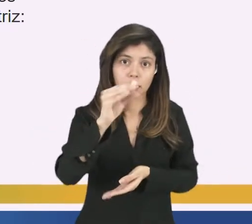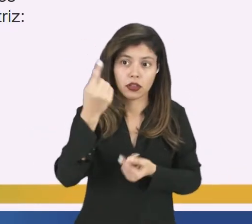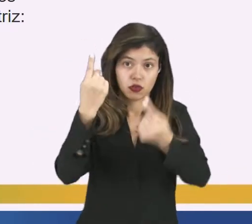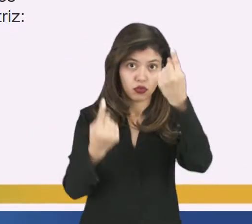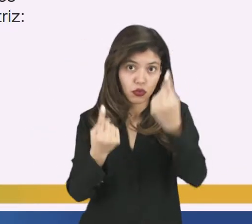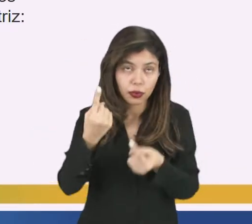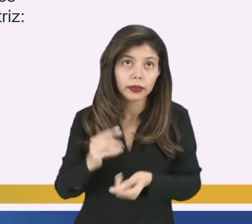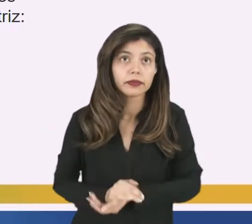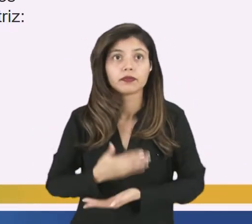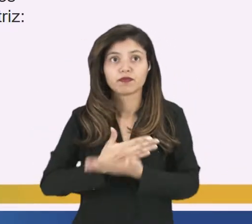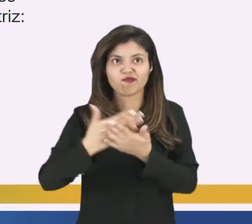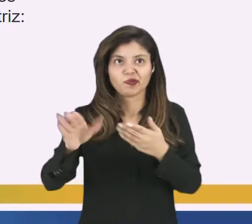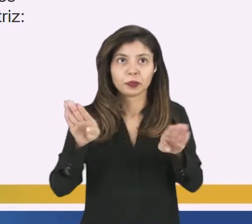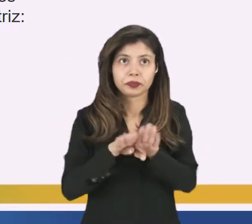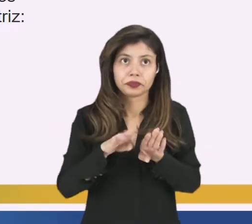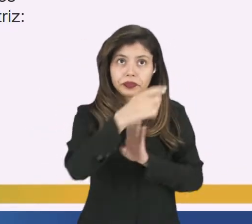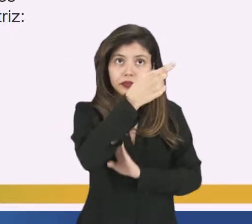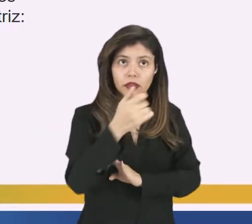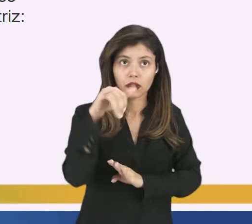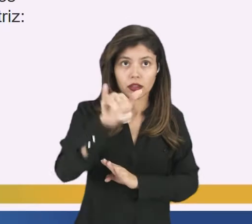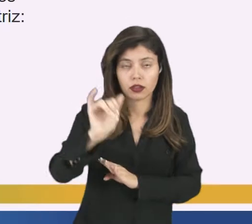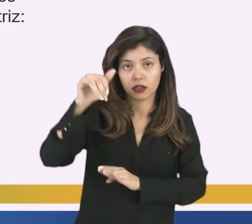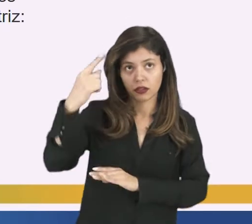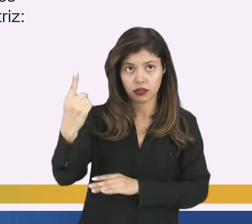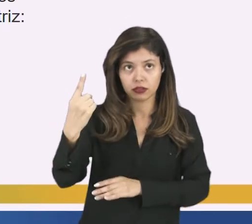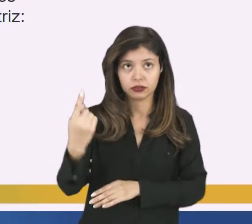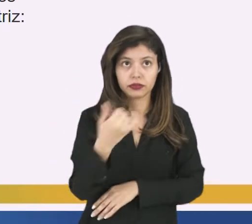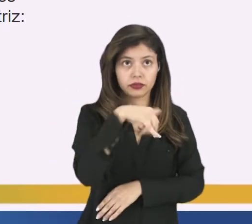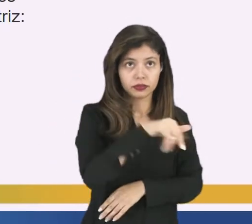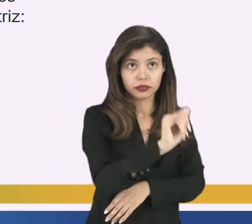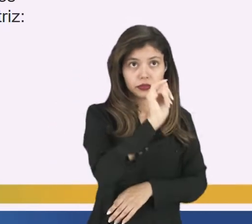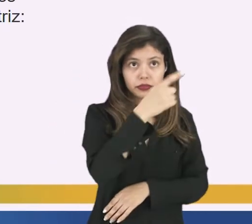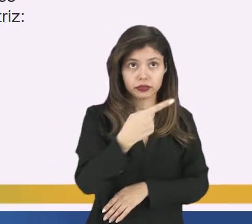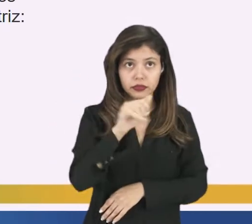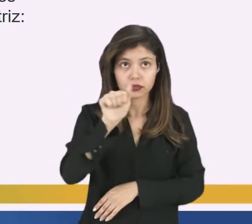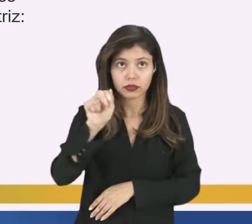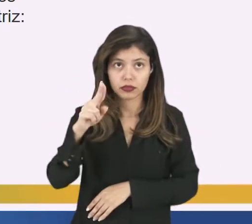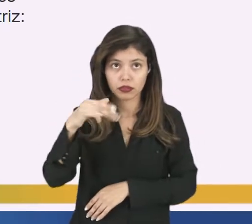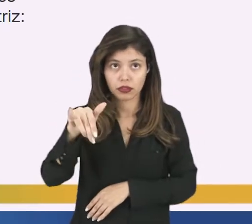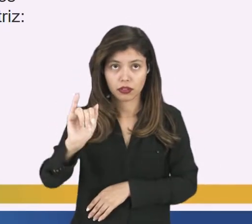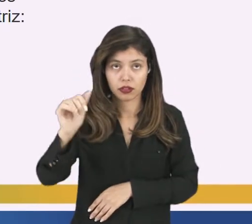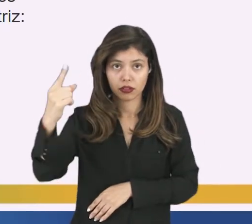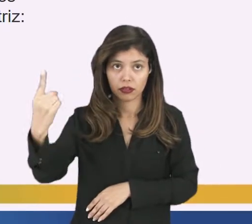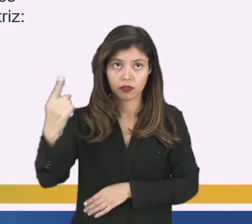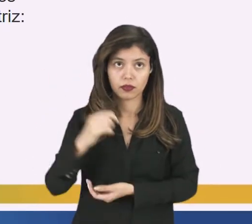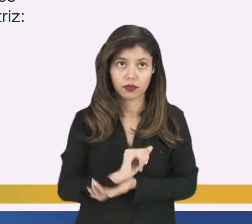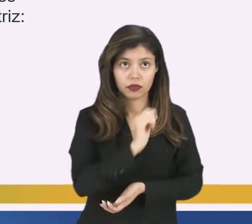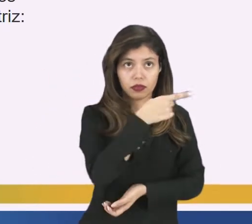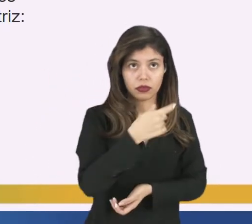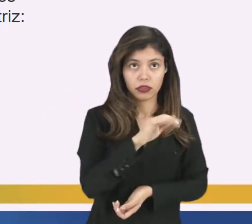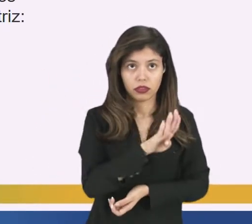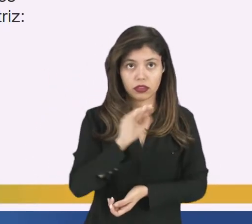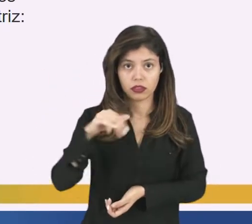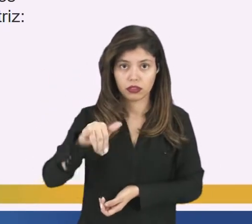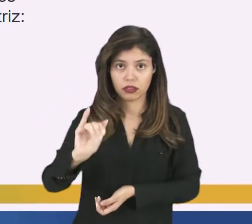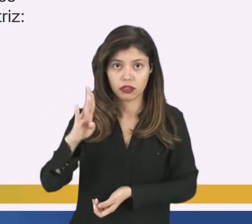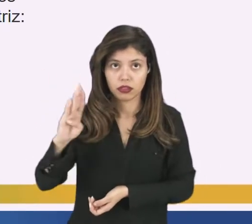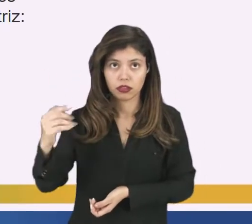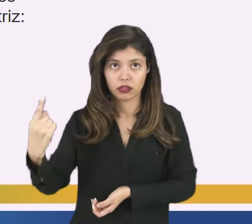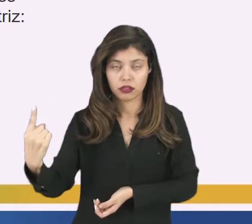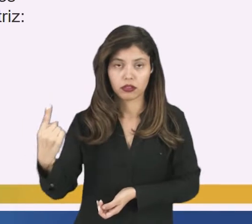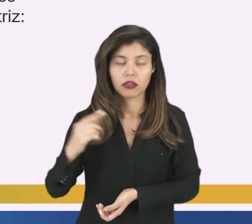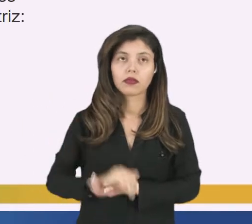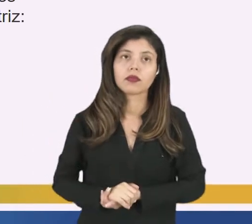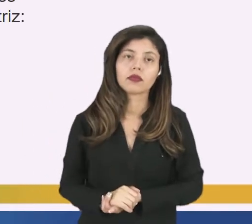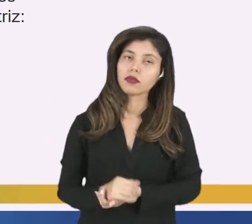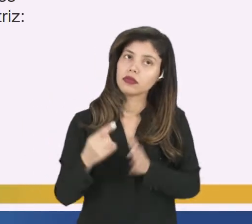o determinante entre eles, começando sempre assim, ó, x, y e 1, xa, ya e 1,